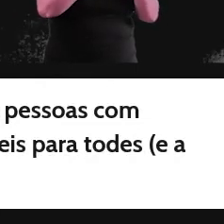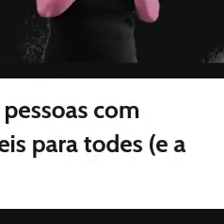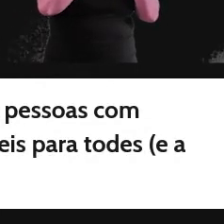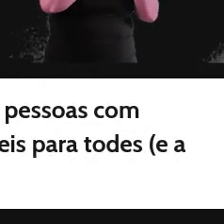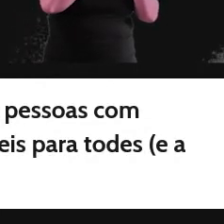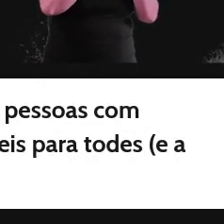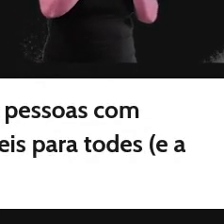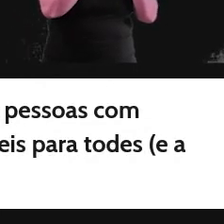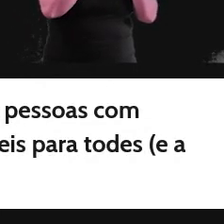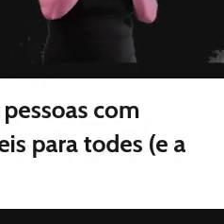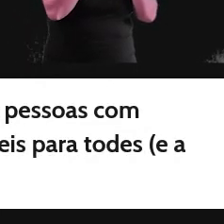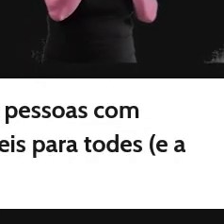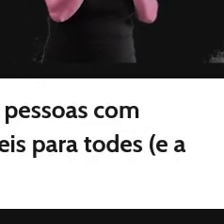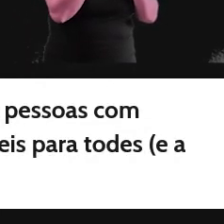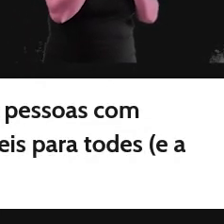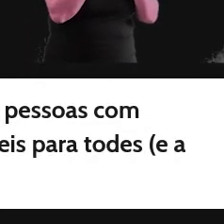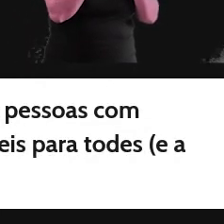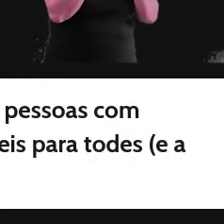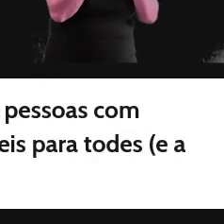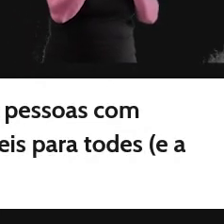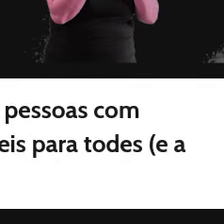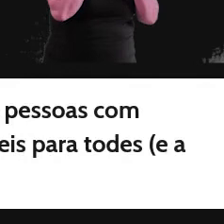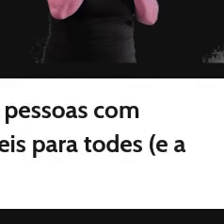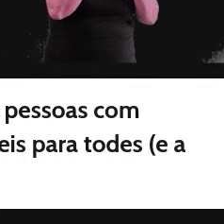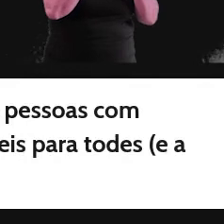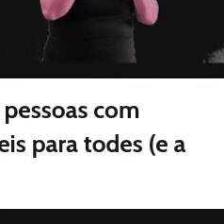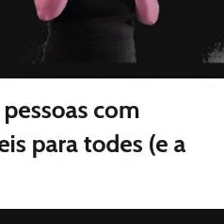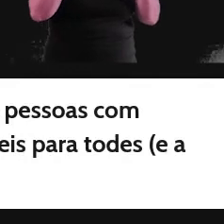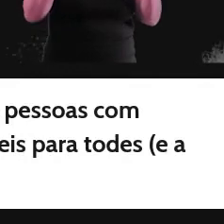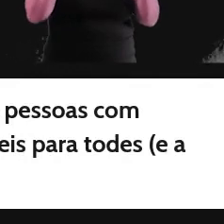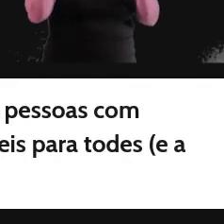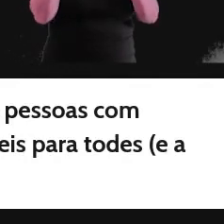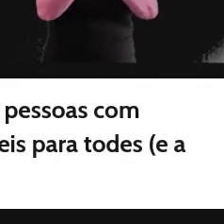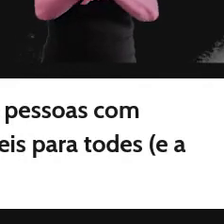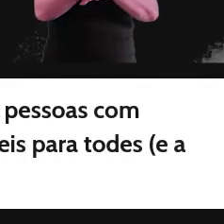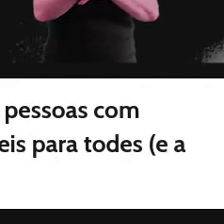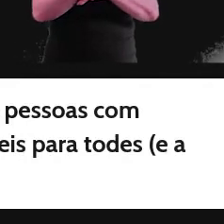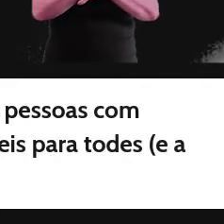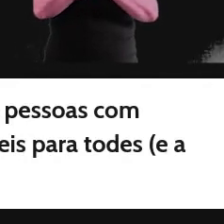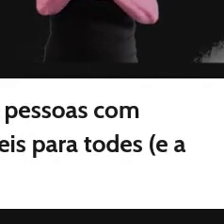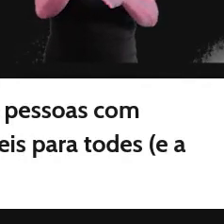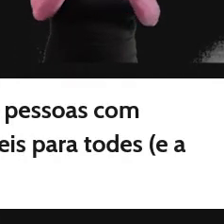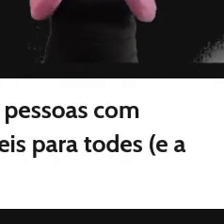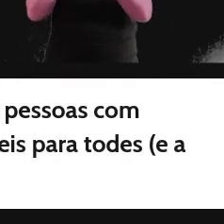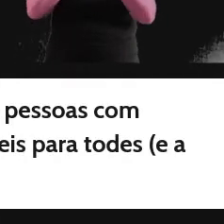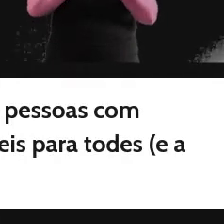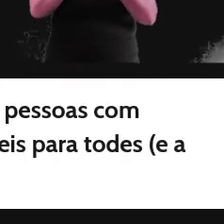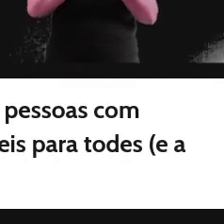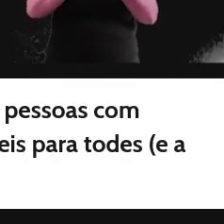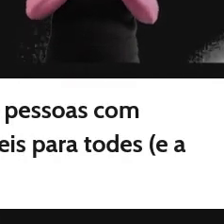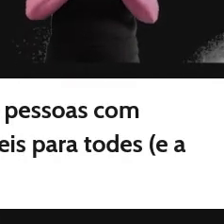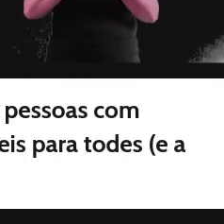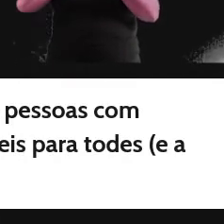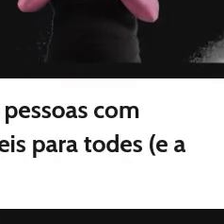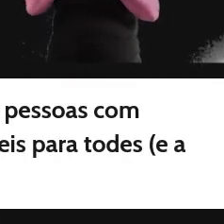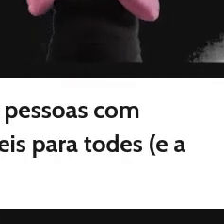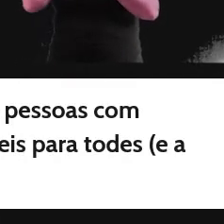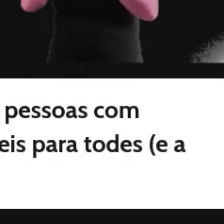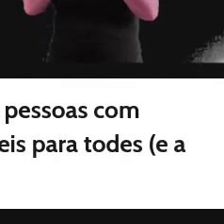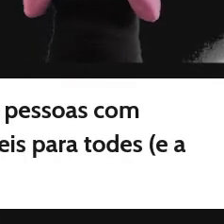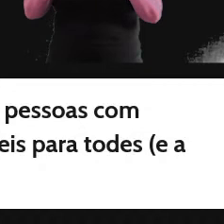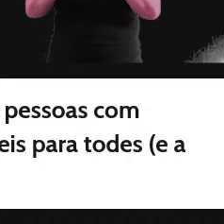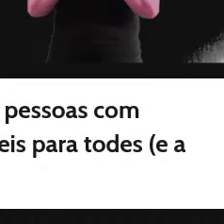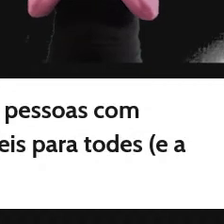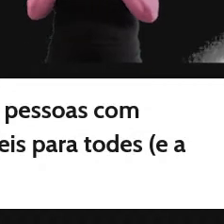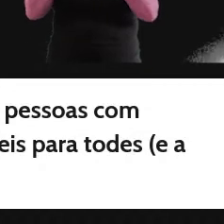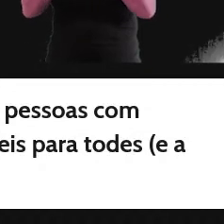só o valor do ingresso, por exemplo, é uma barreira para que o público acesse o museu. né? Os custos embutidos, por exemplo,